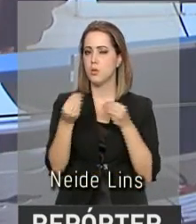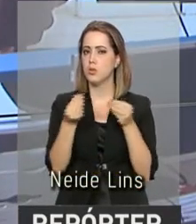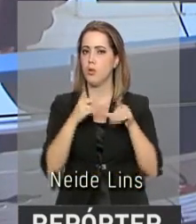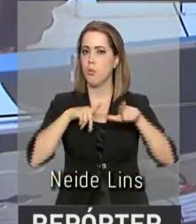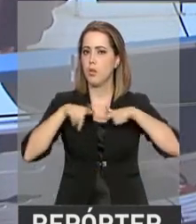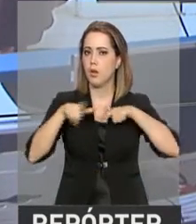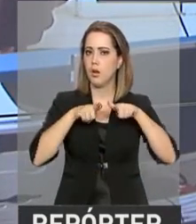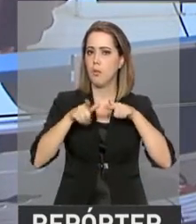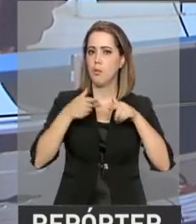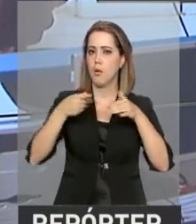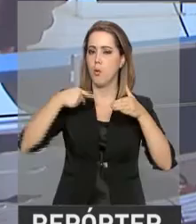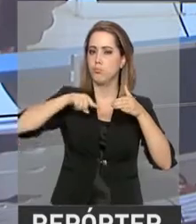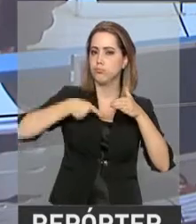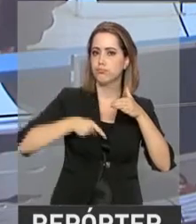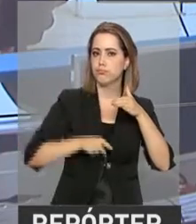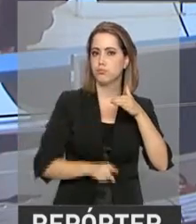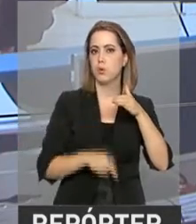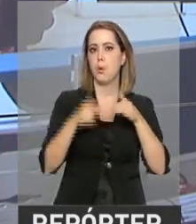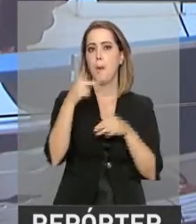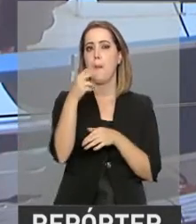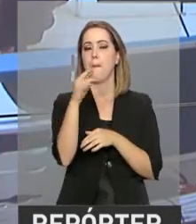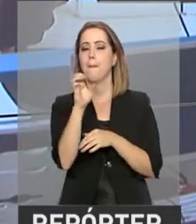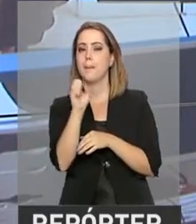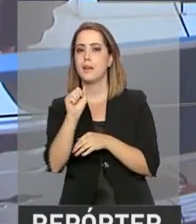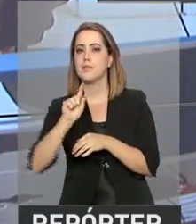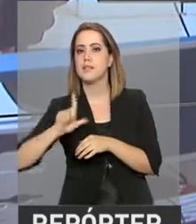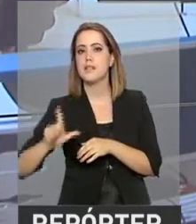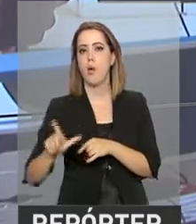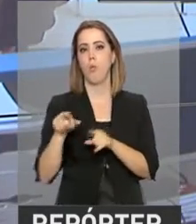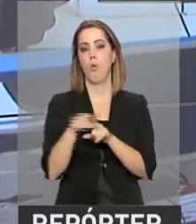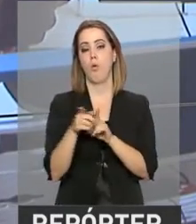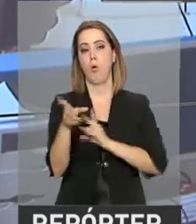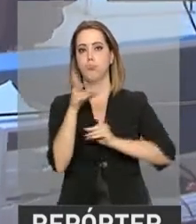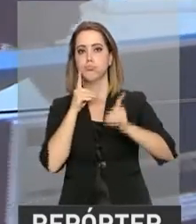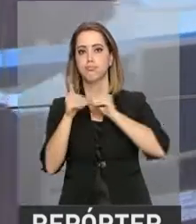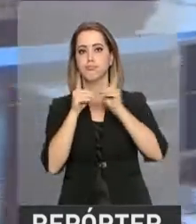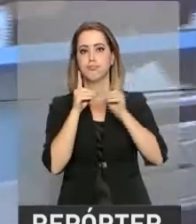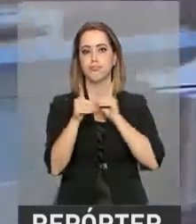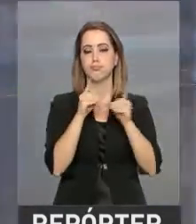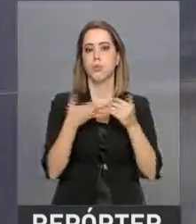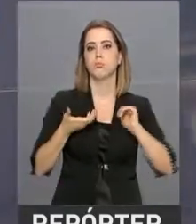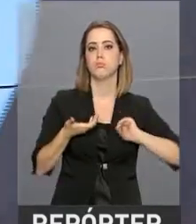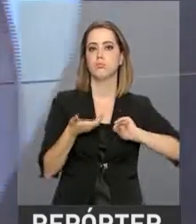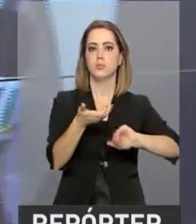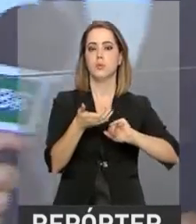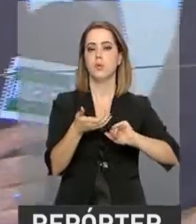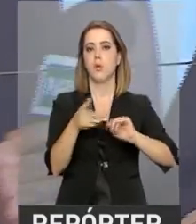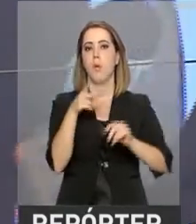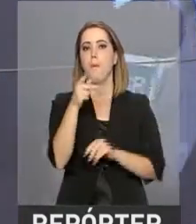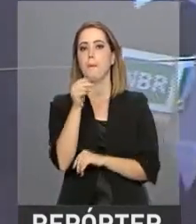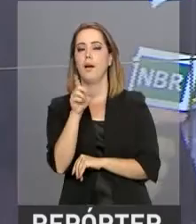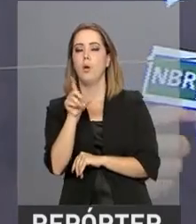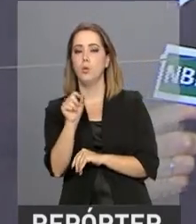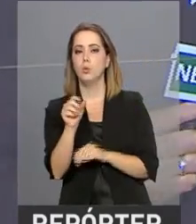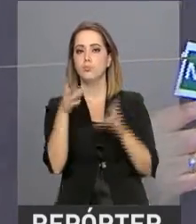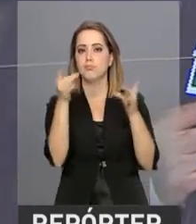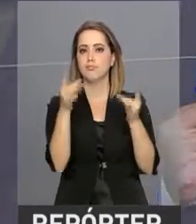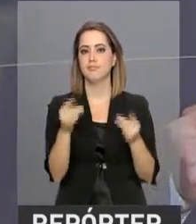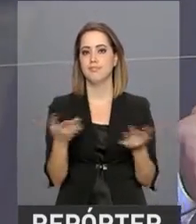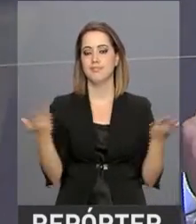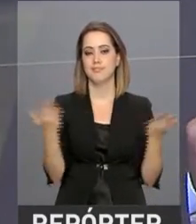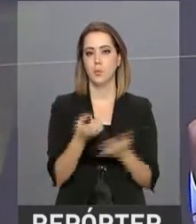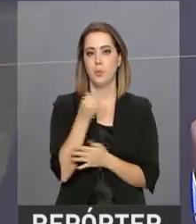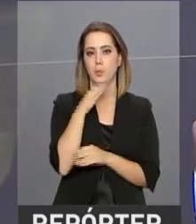do pré sal estão em discussão na câmara dos deputados vamos saber os detalhes com o repórter paulo la sálvia que tem essas informações para a gente